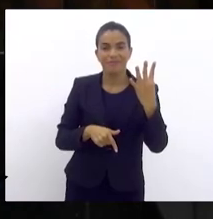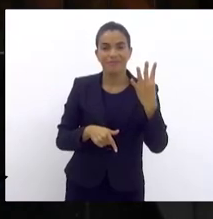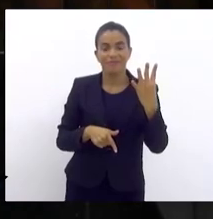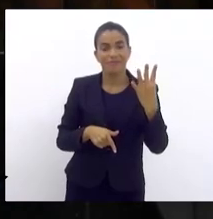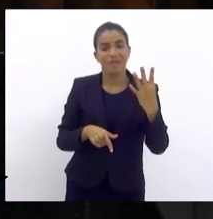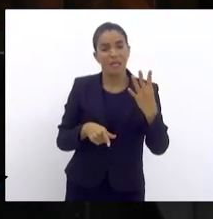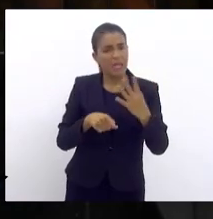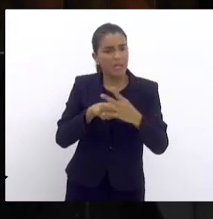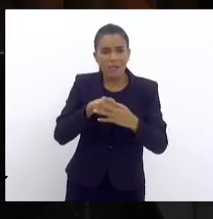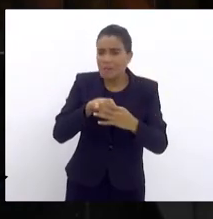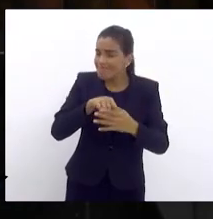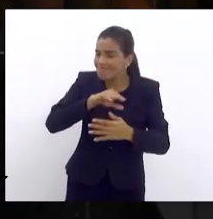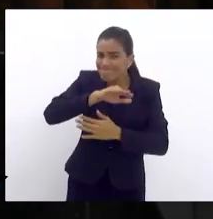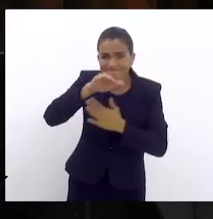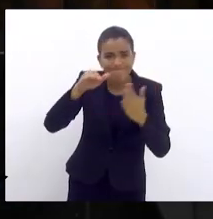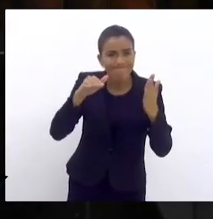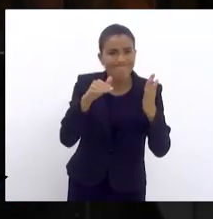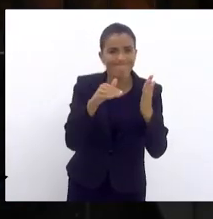integralmente